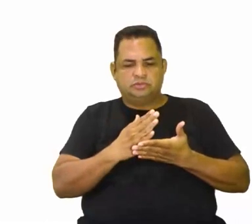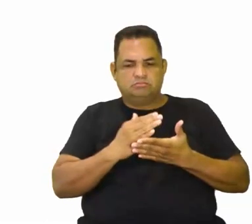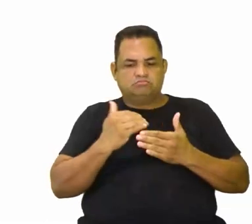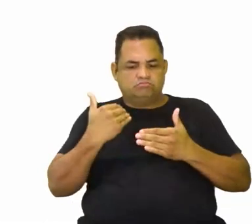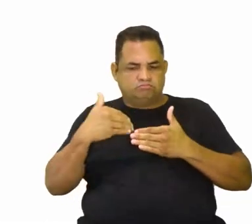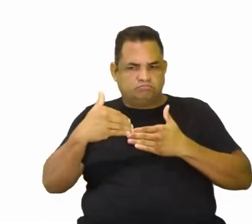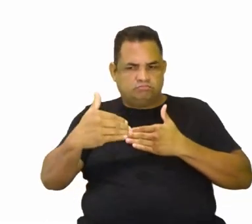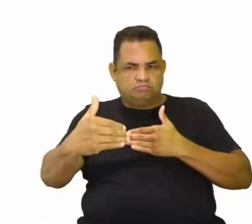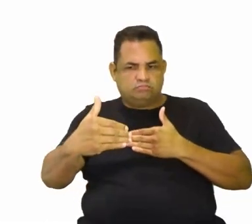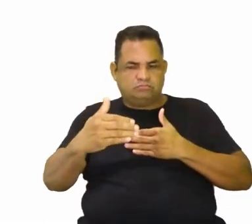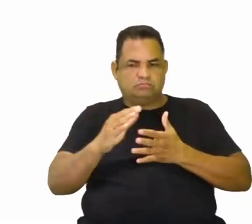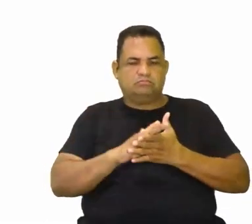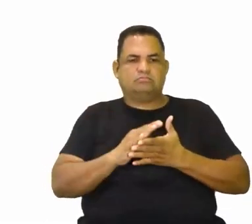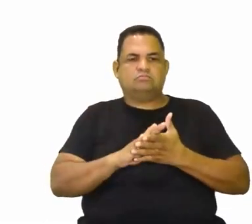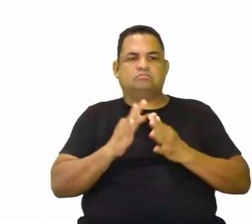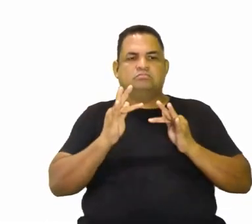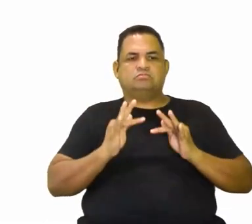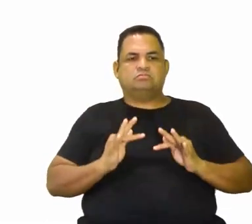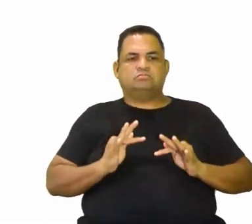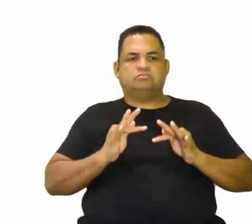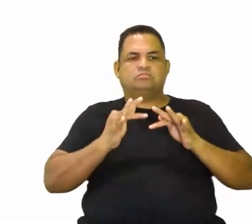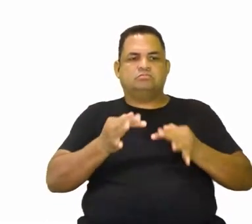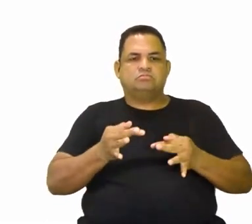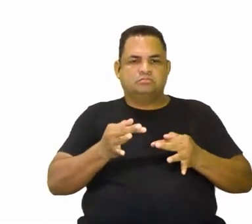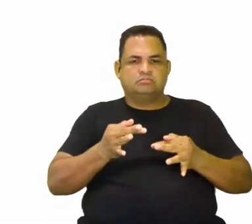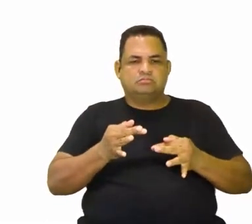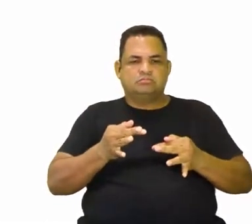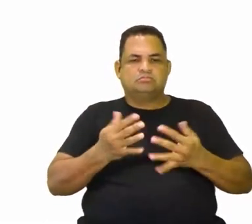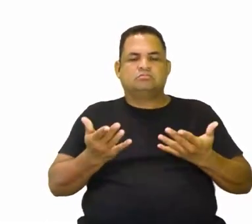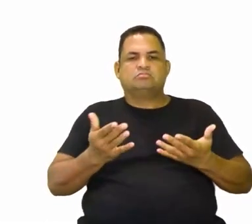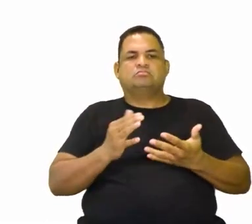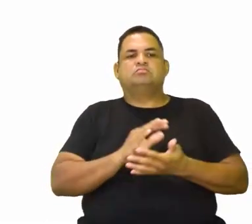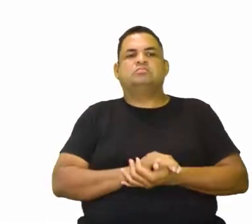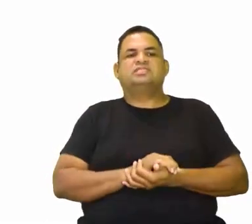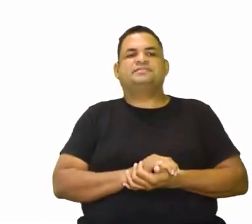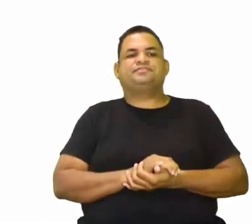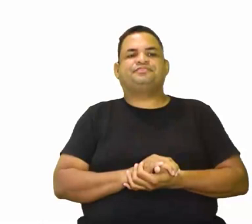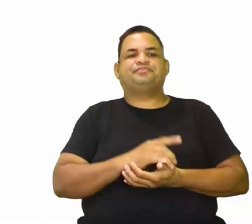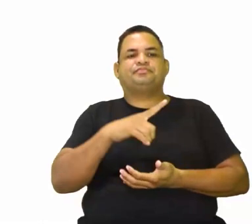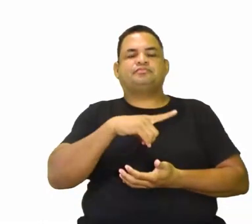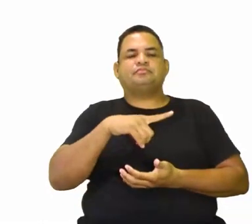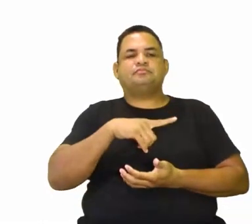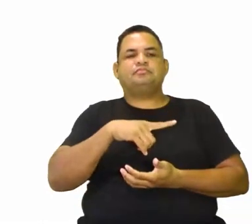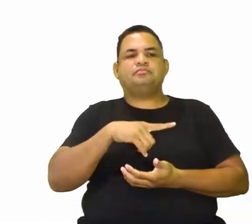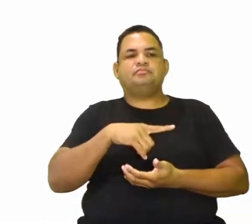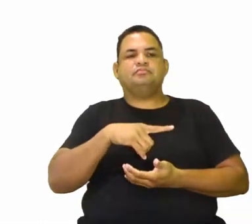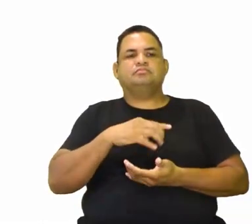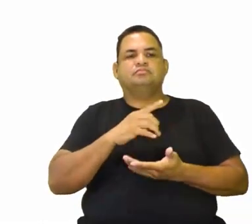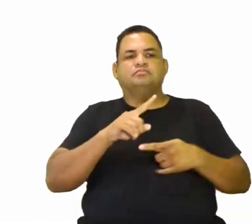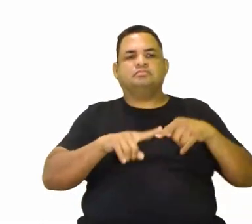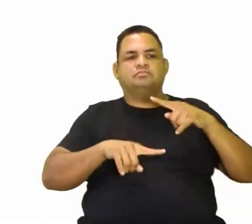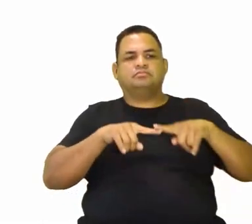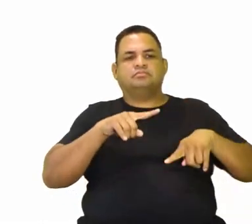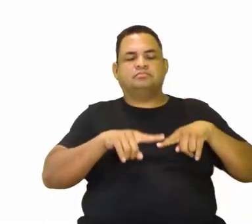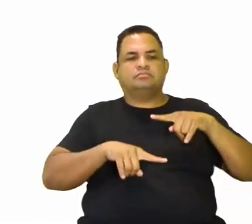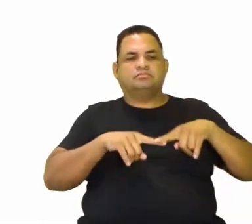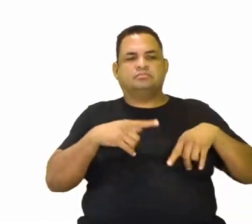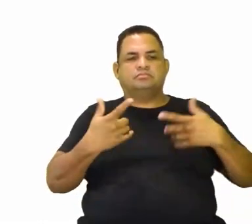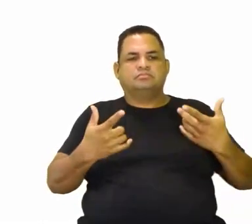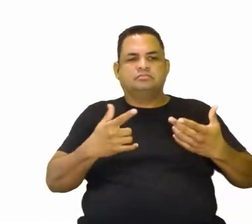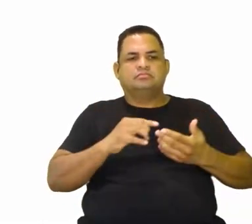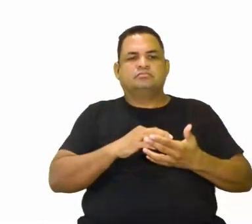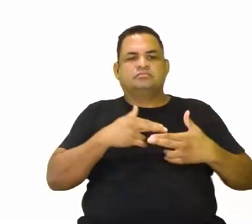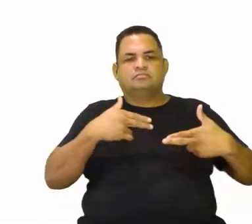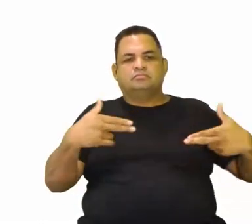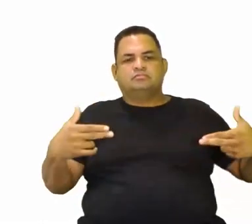processo. E no final do processo, no final da nossa reação, nós temos quem? Os famosos